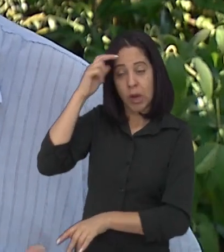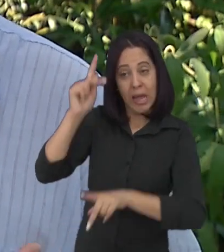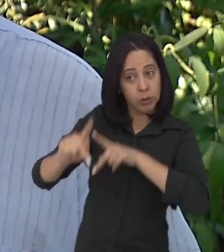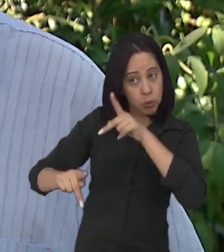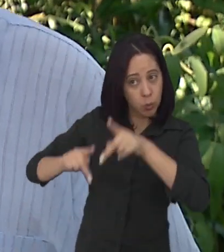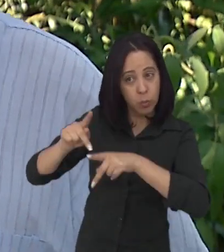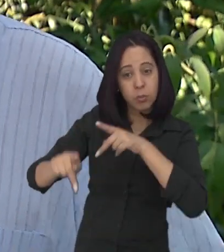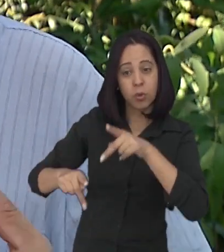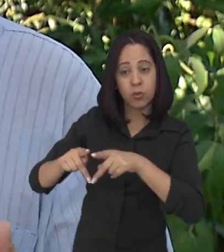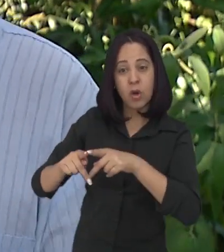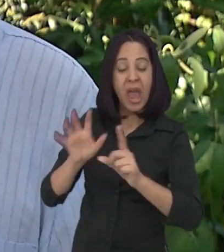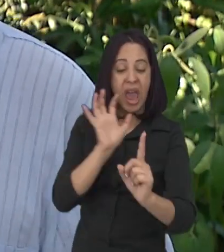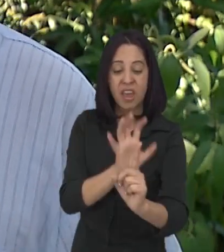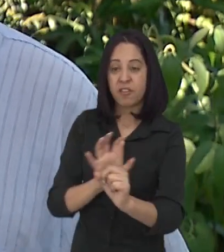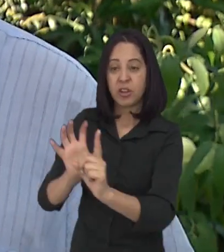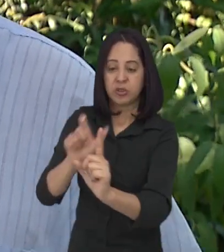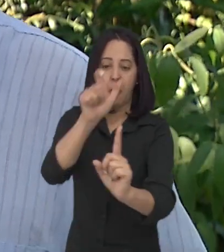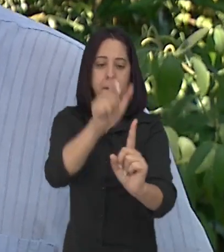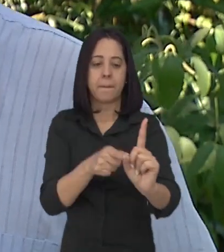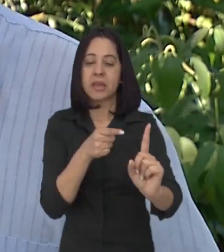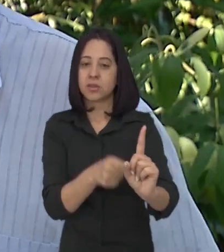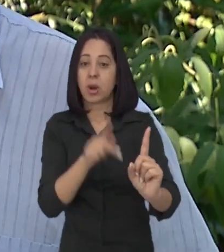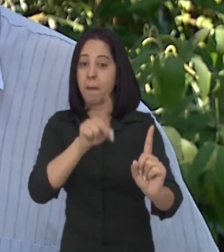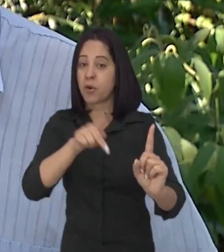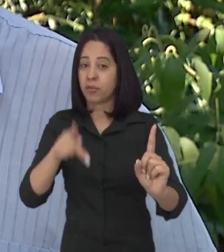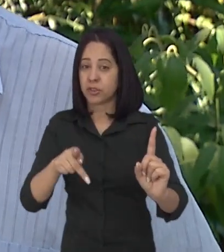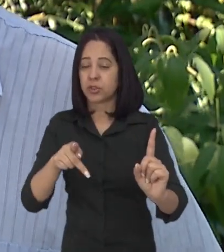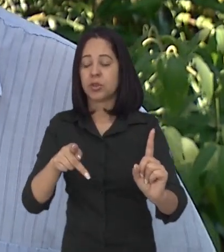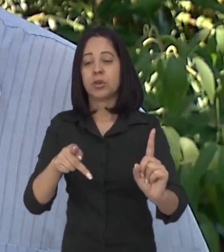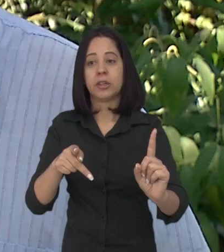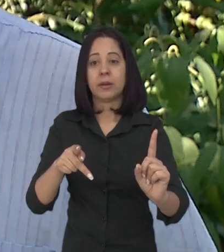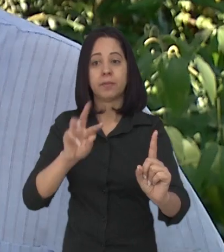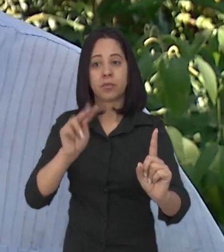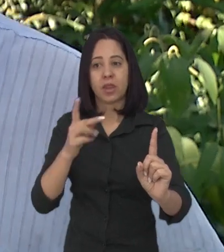nosso folclore, influenciou pessoas como a